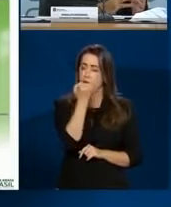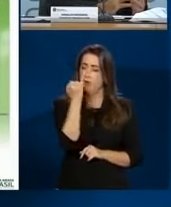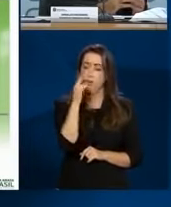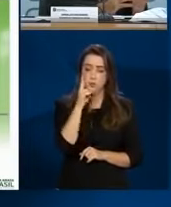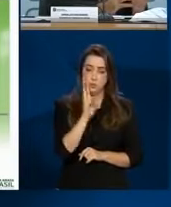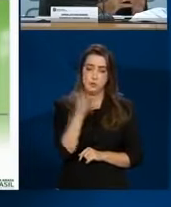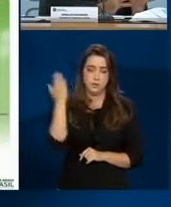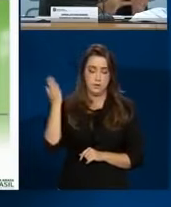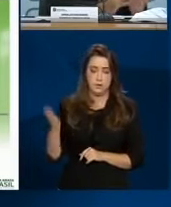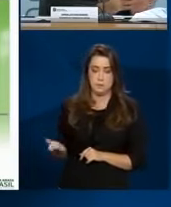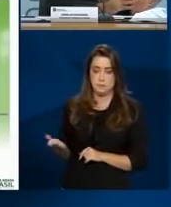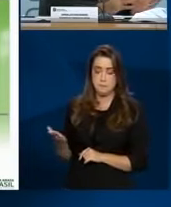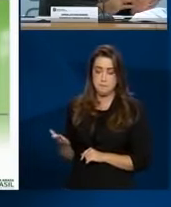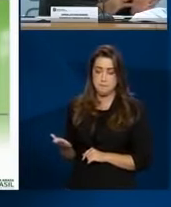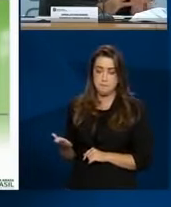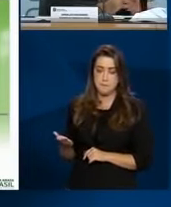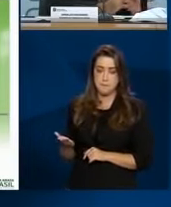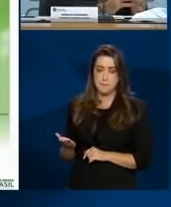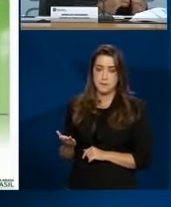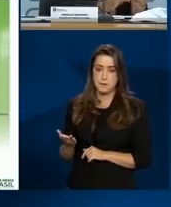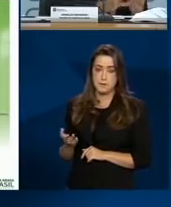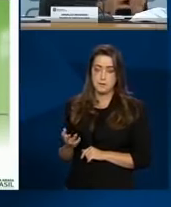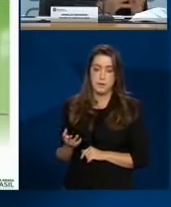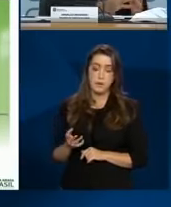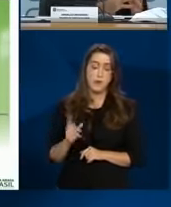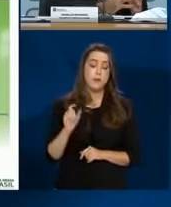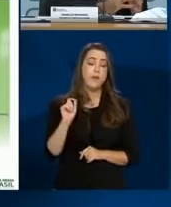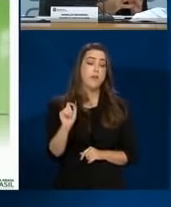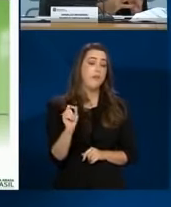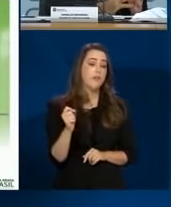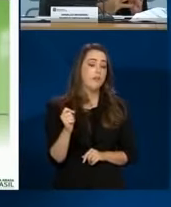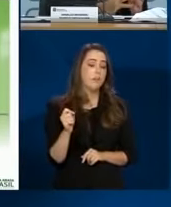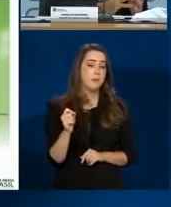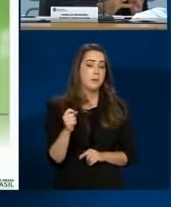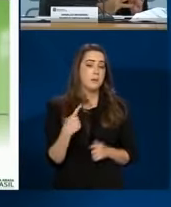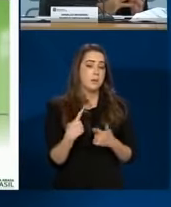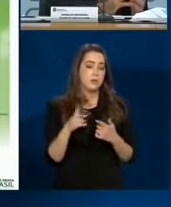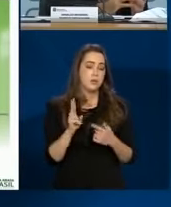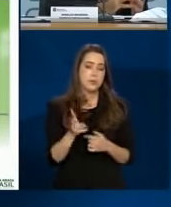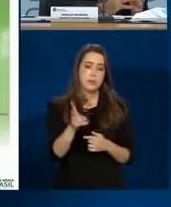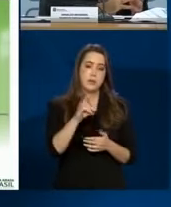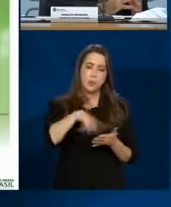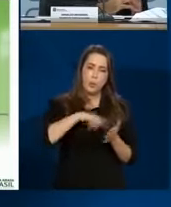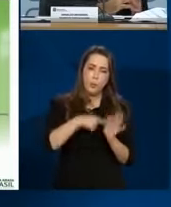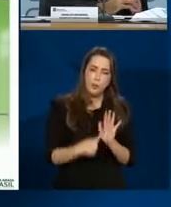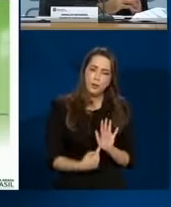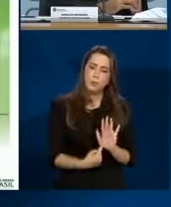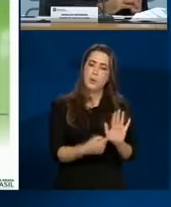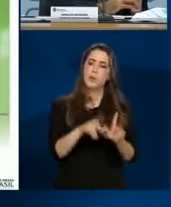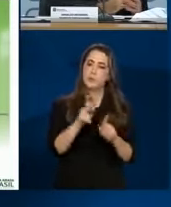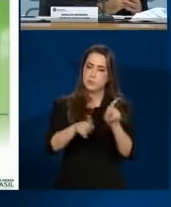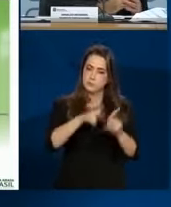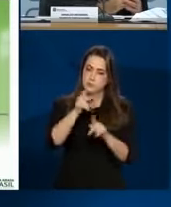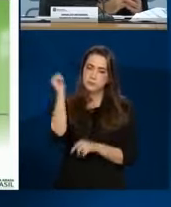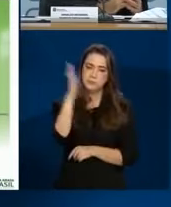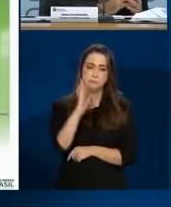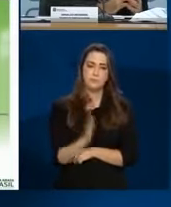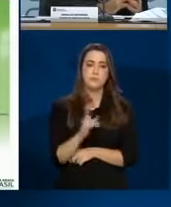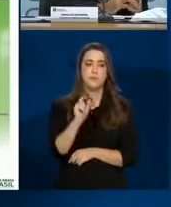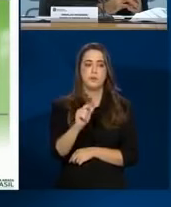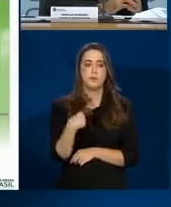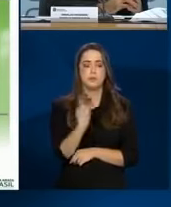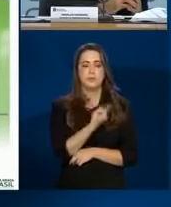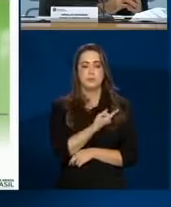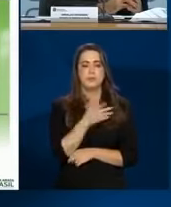considera importante, né, que estão presentes no nosso boletim e que a gente traz para apresentarmos à população brasileira. A gente